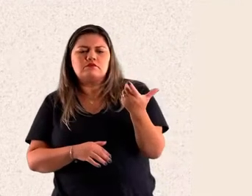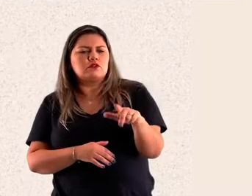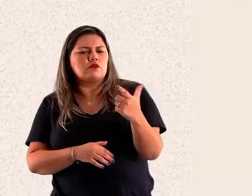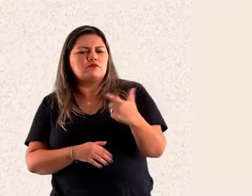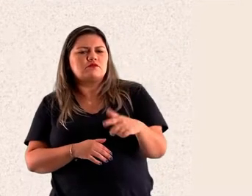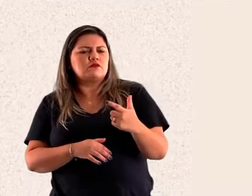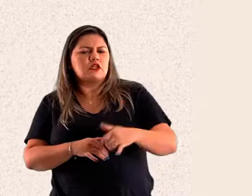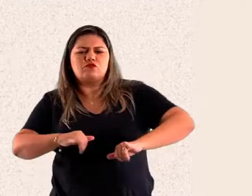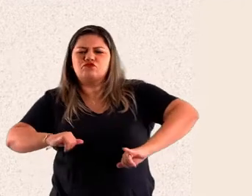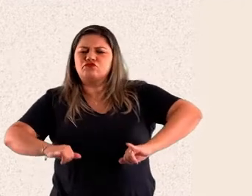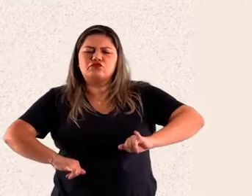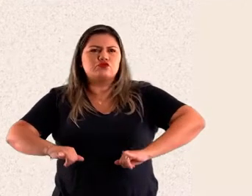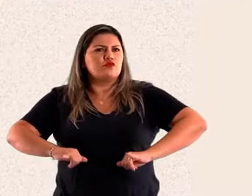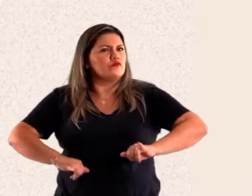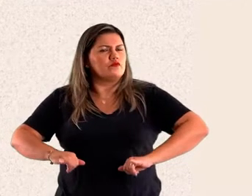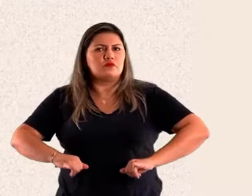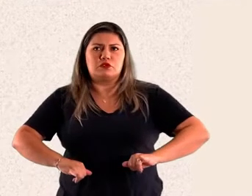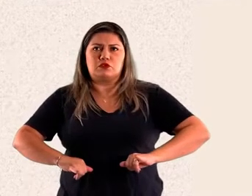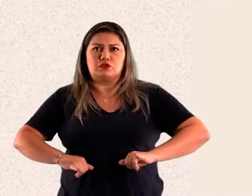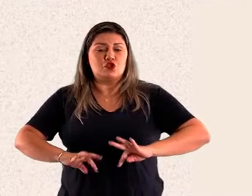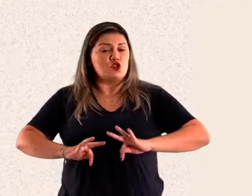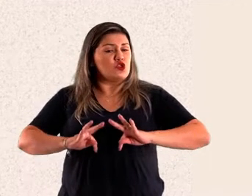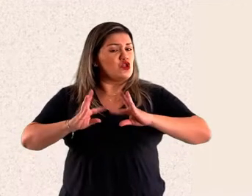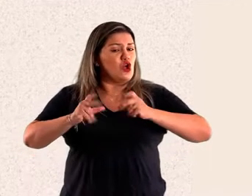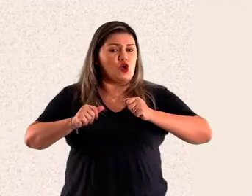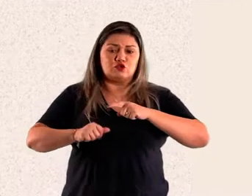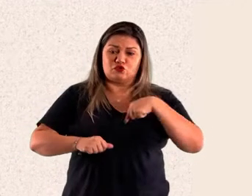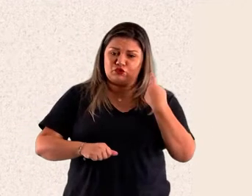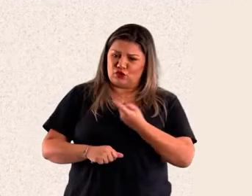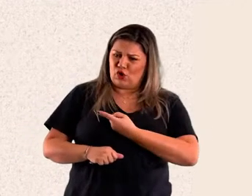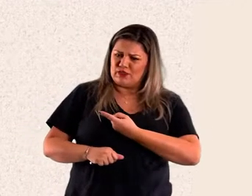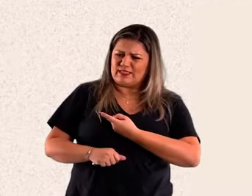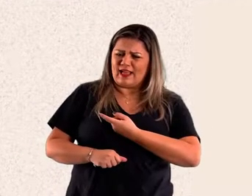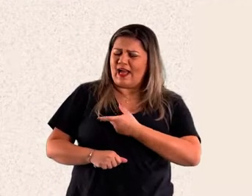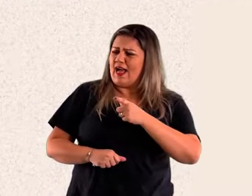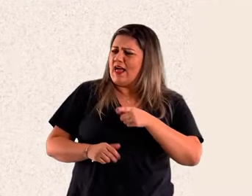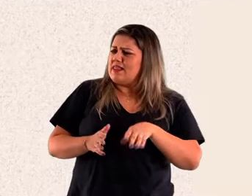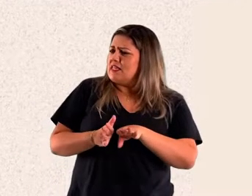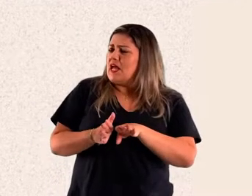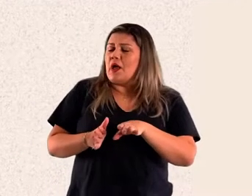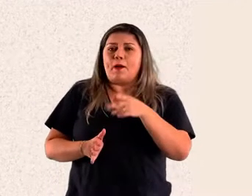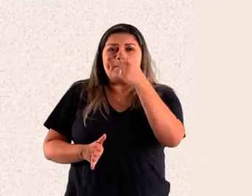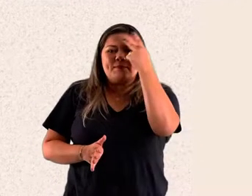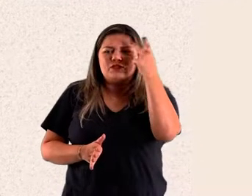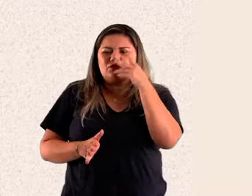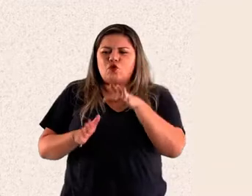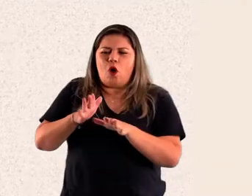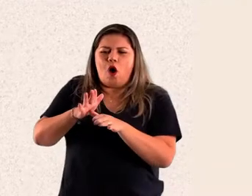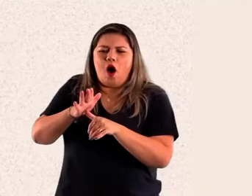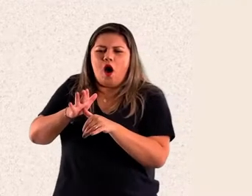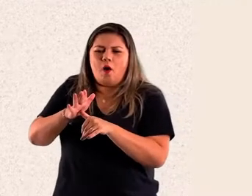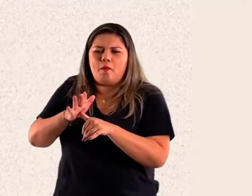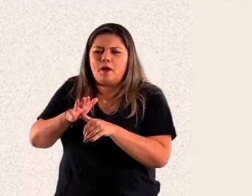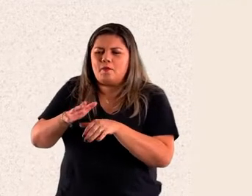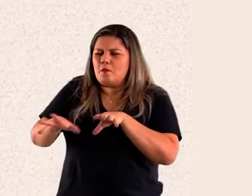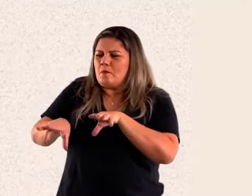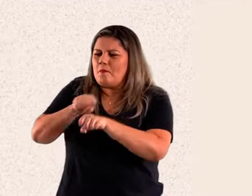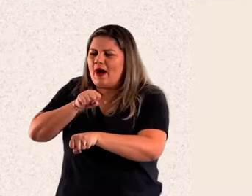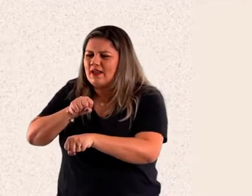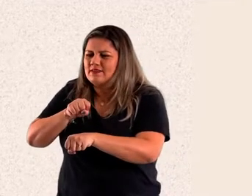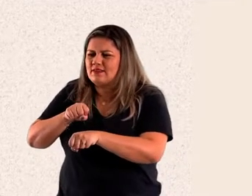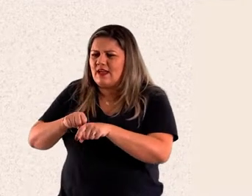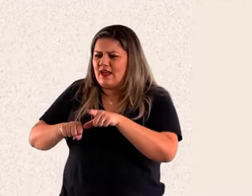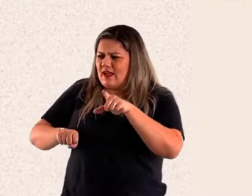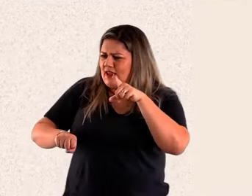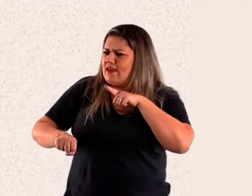o nosso todos nós queremos até aquela pessoa que rouba que mata ela tá querendo a felicidade ela está buscando a